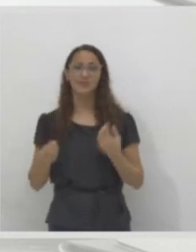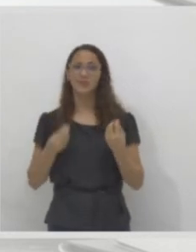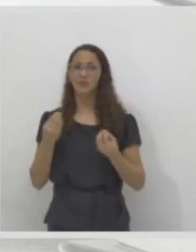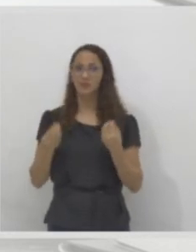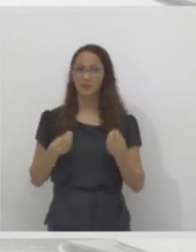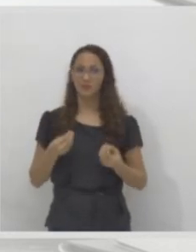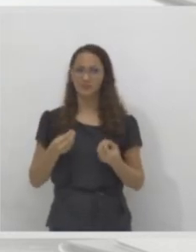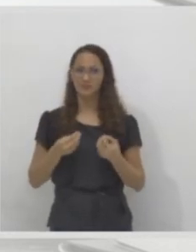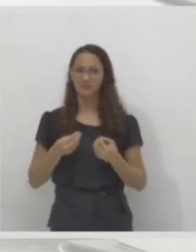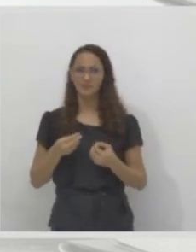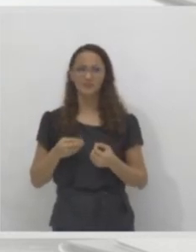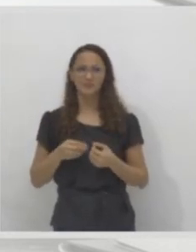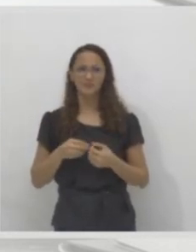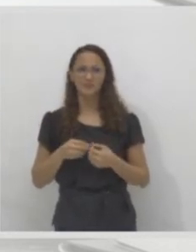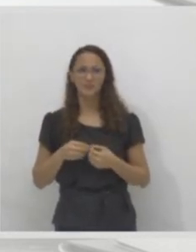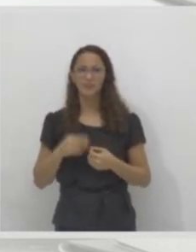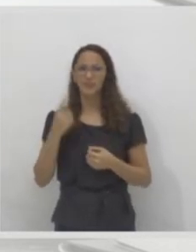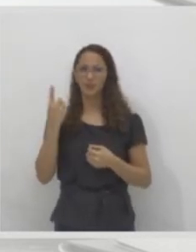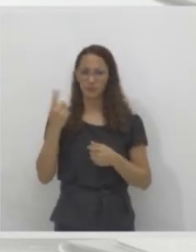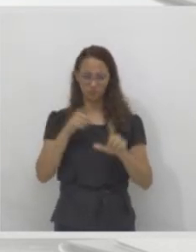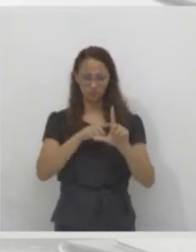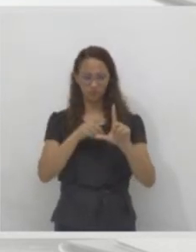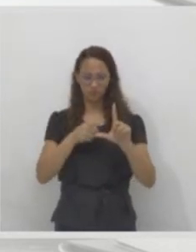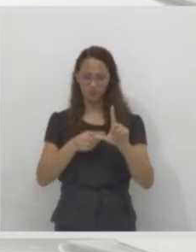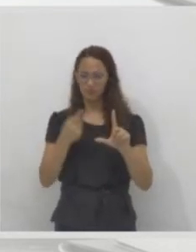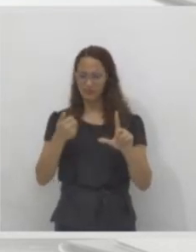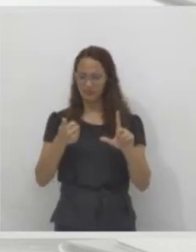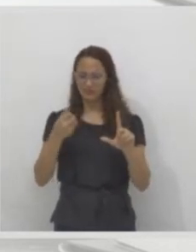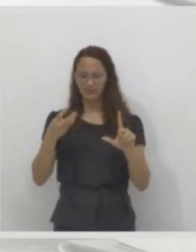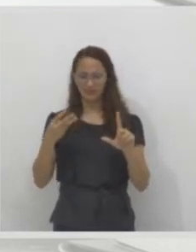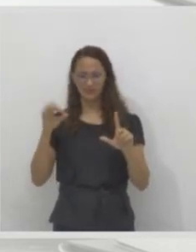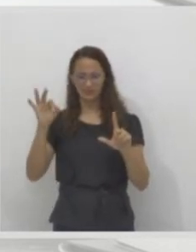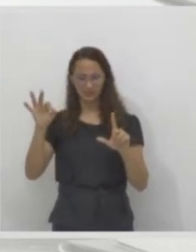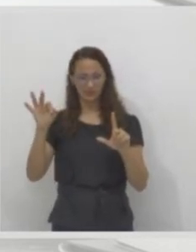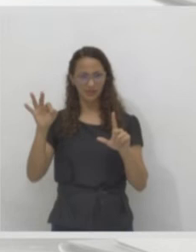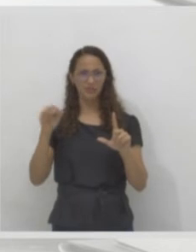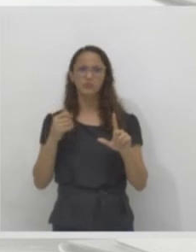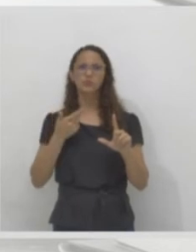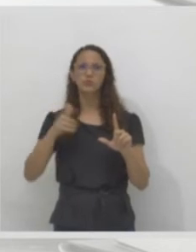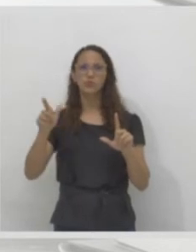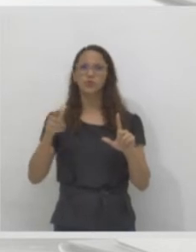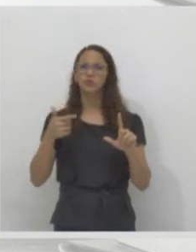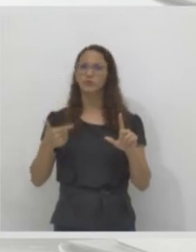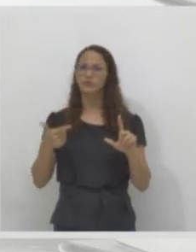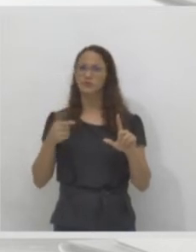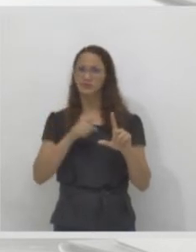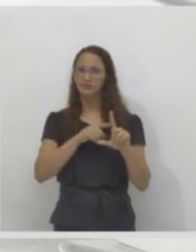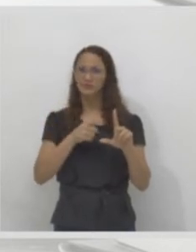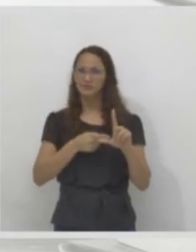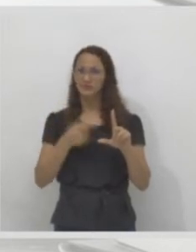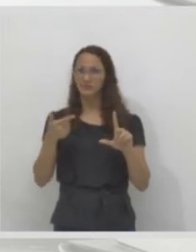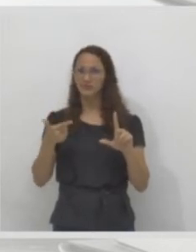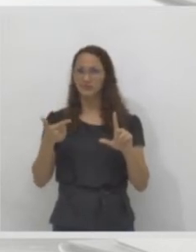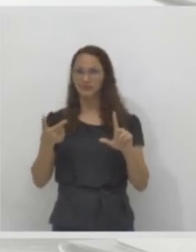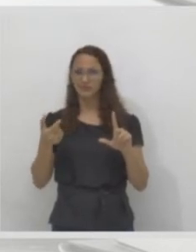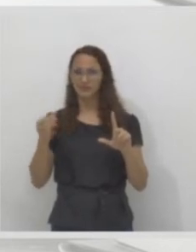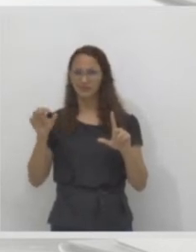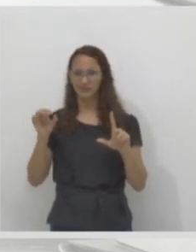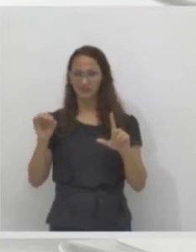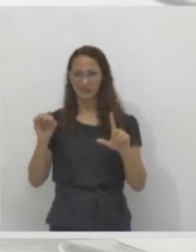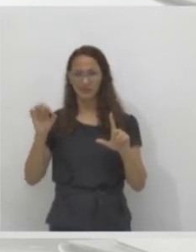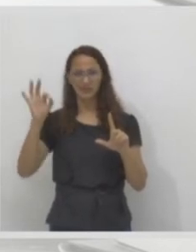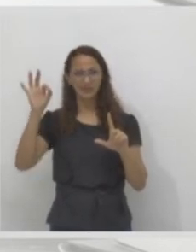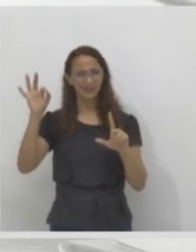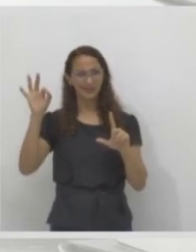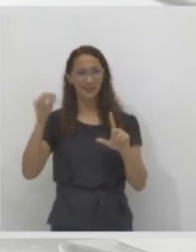mede 130 graus, o outro mede 20 graus e o outro 30 graus. O que é